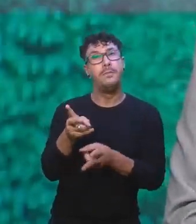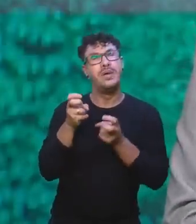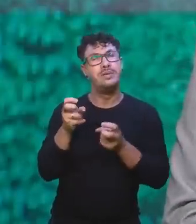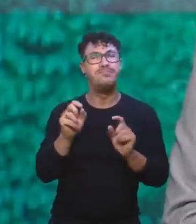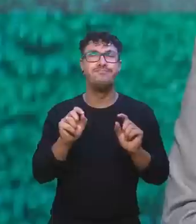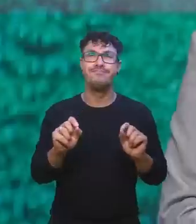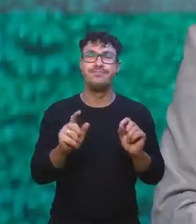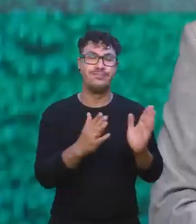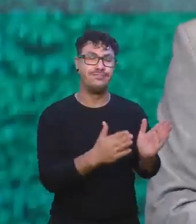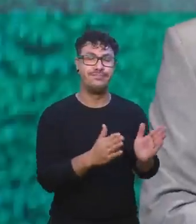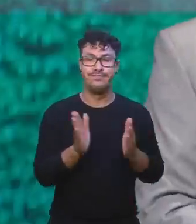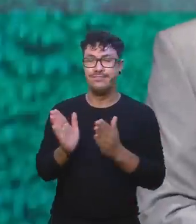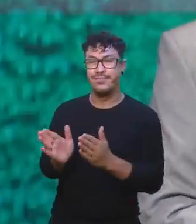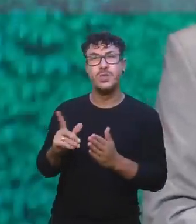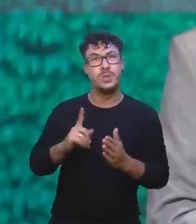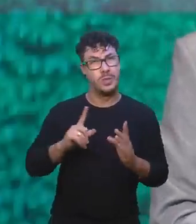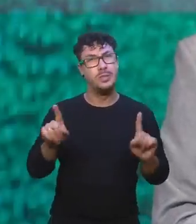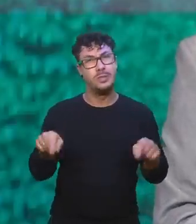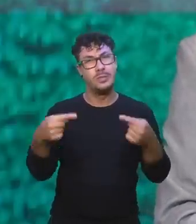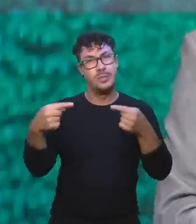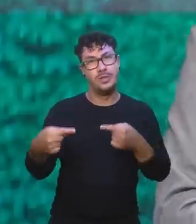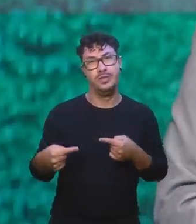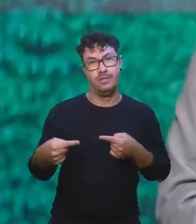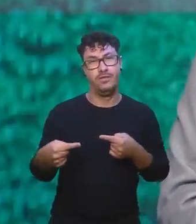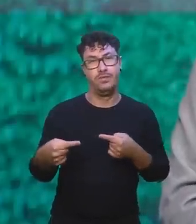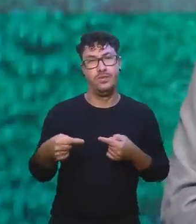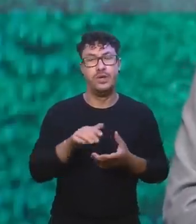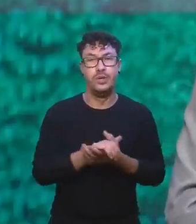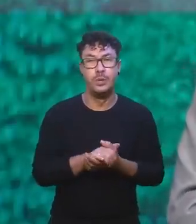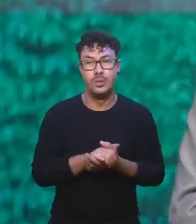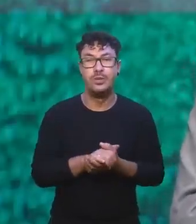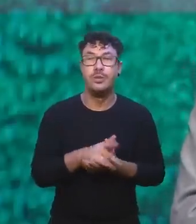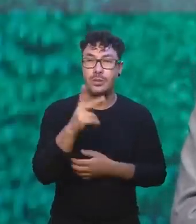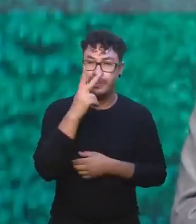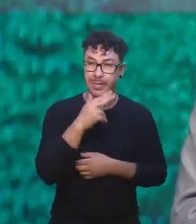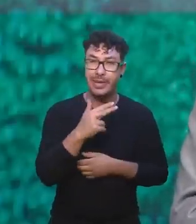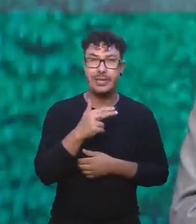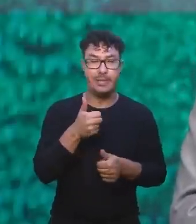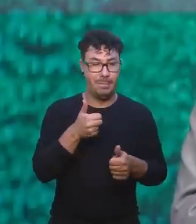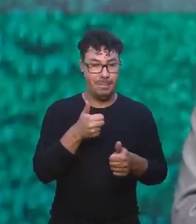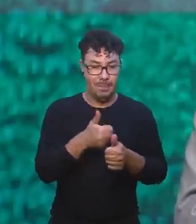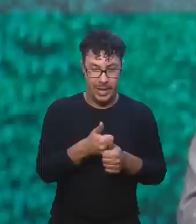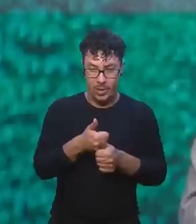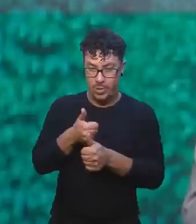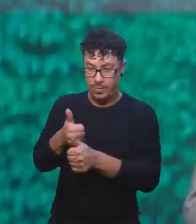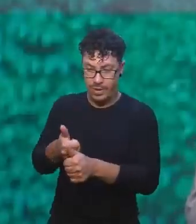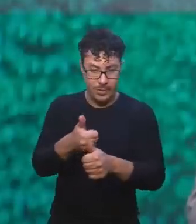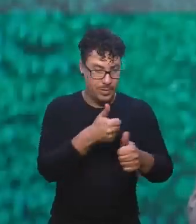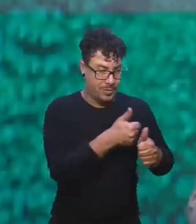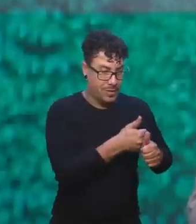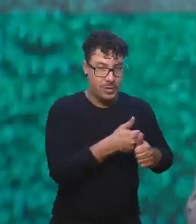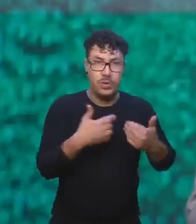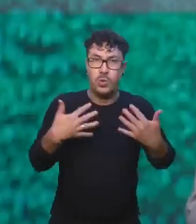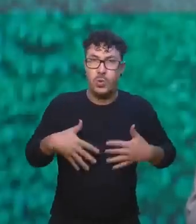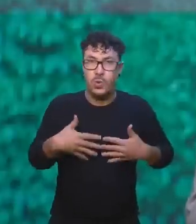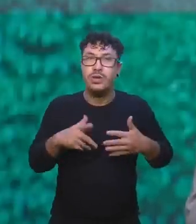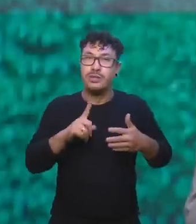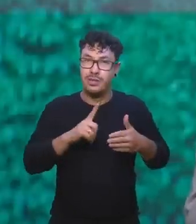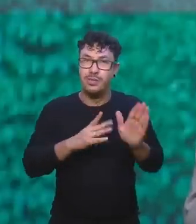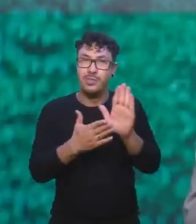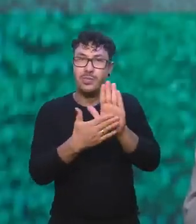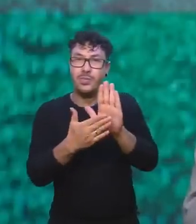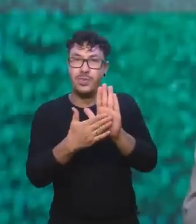que os desafios que vão surgindo, bem perto de nós, mas com um propósito espiritual.